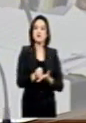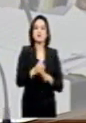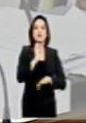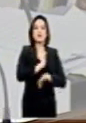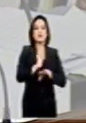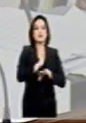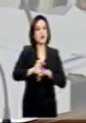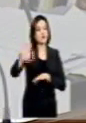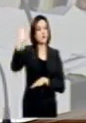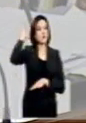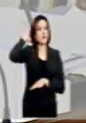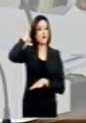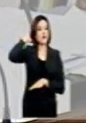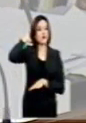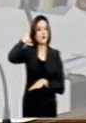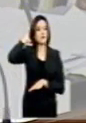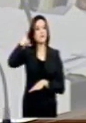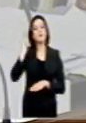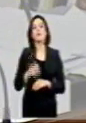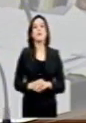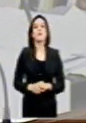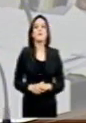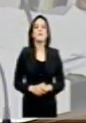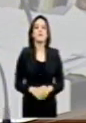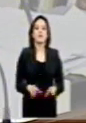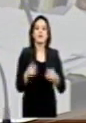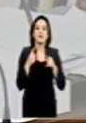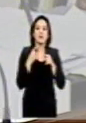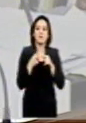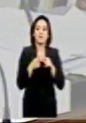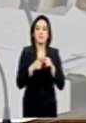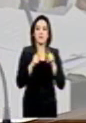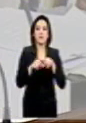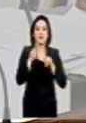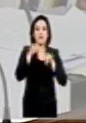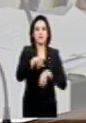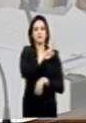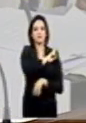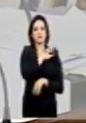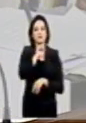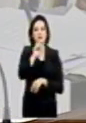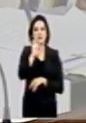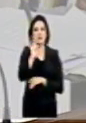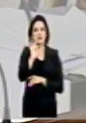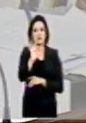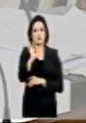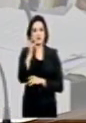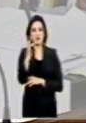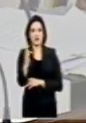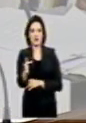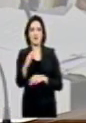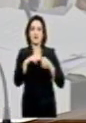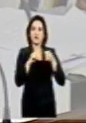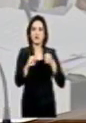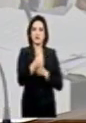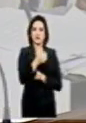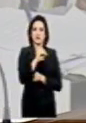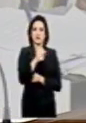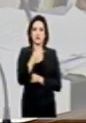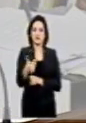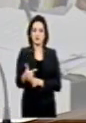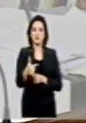autos números tal, por usurpação de competência do Supremo Tribunal Federal, prevista no artigo 102, inciso 1º, letra B,